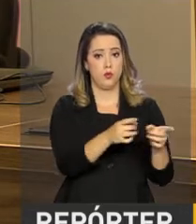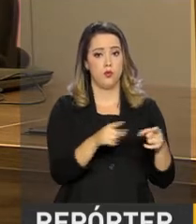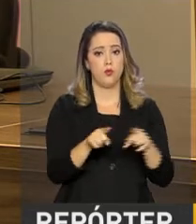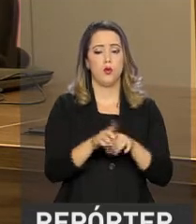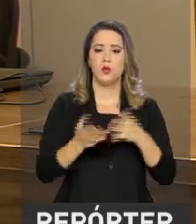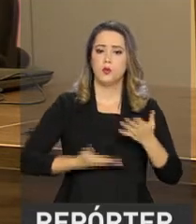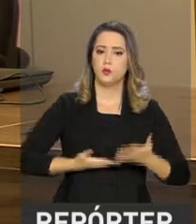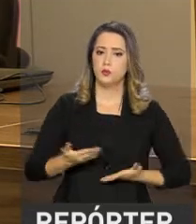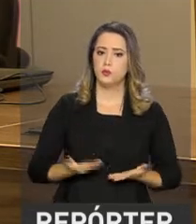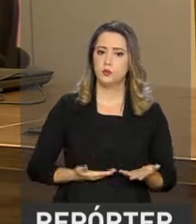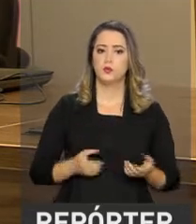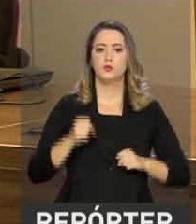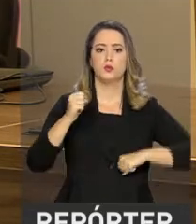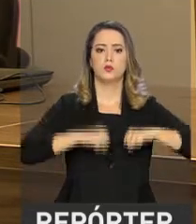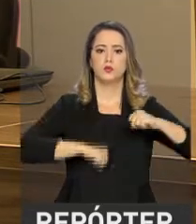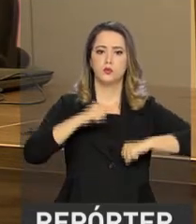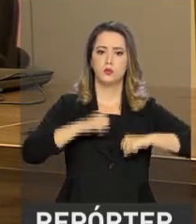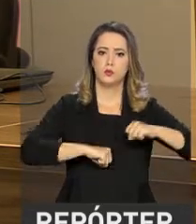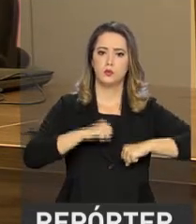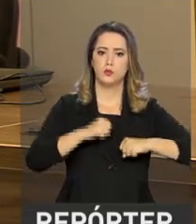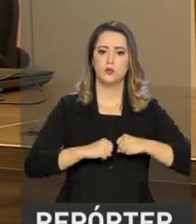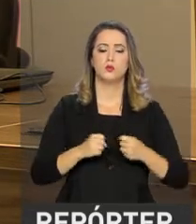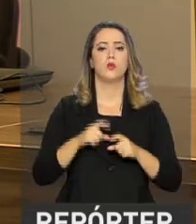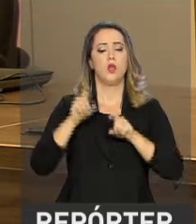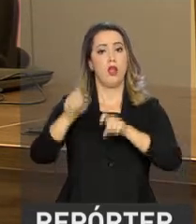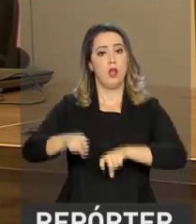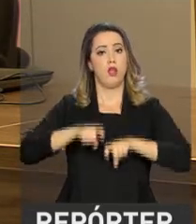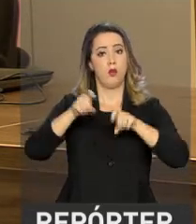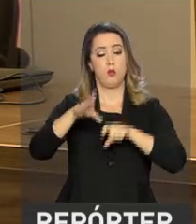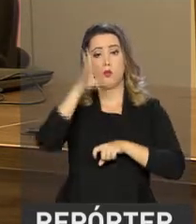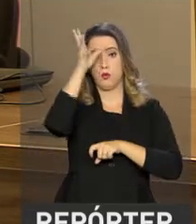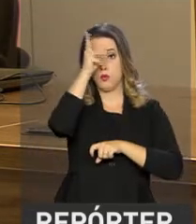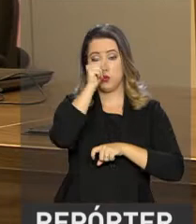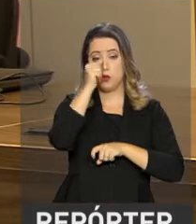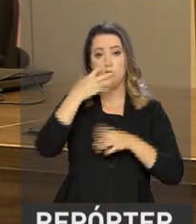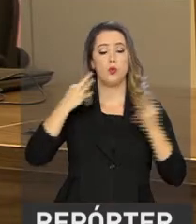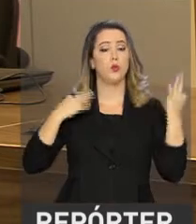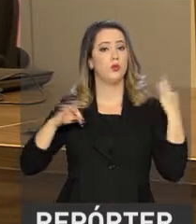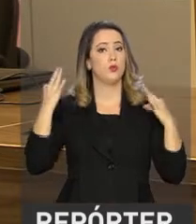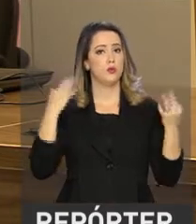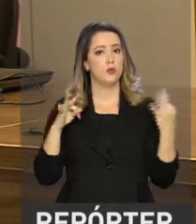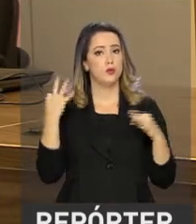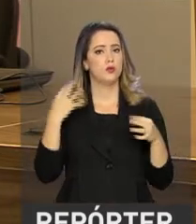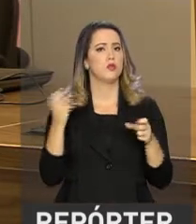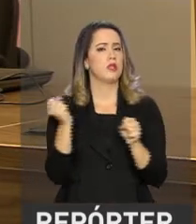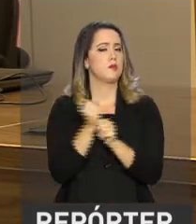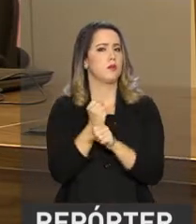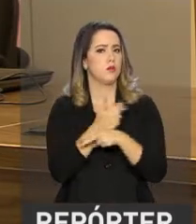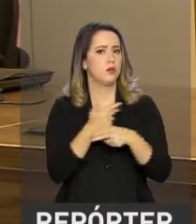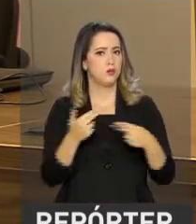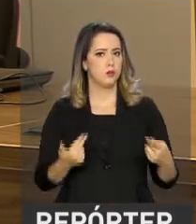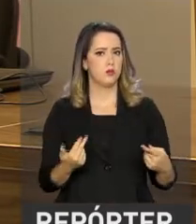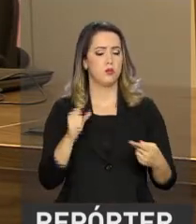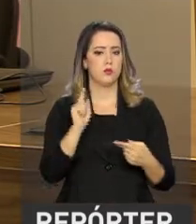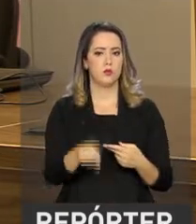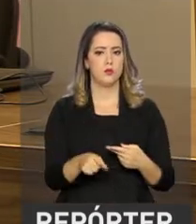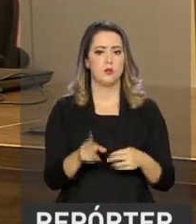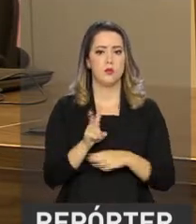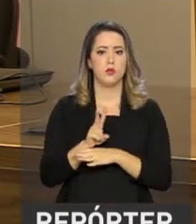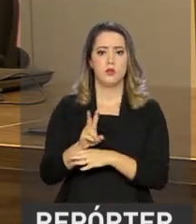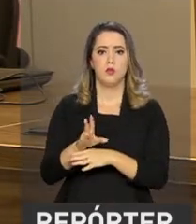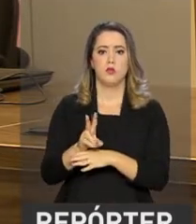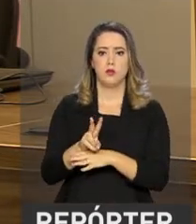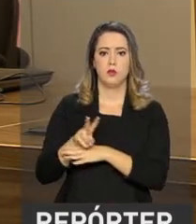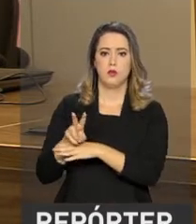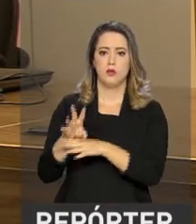serviço tanto indústria agudos né o setor de turismo a infraestrutura é ela financia